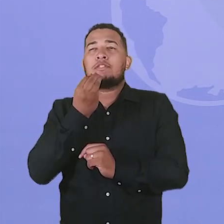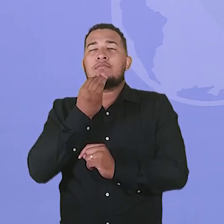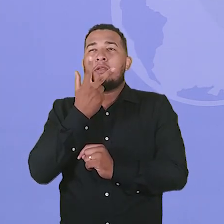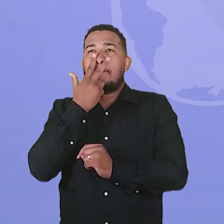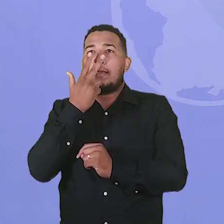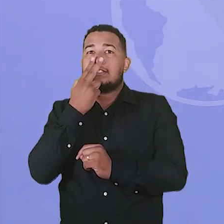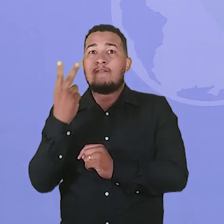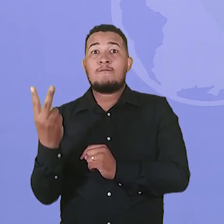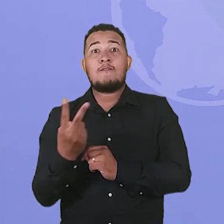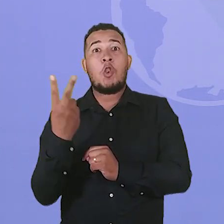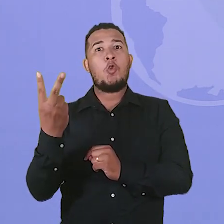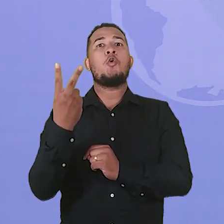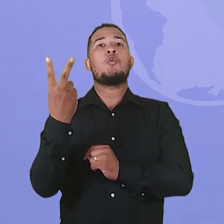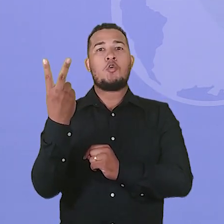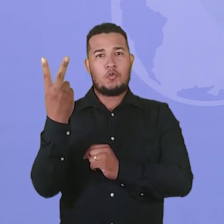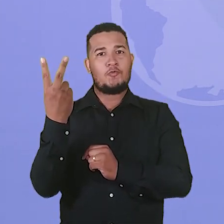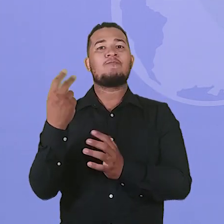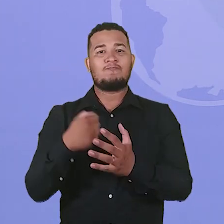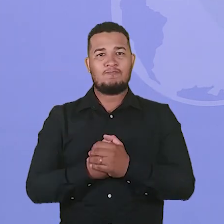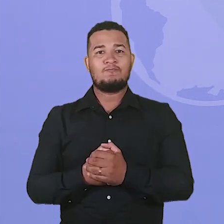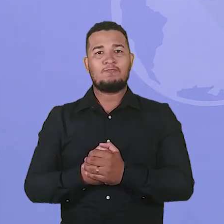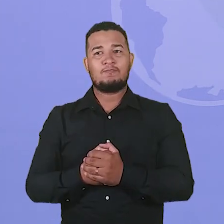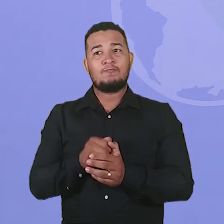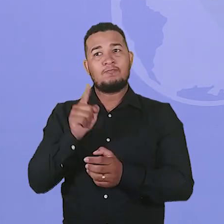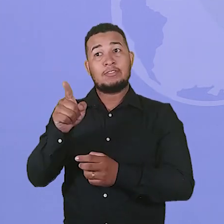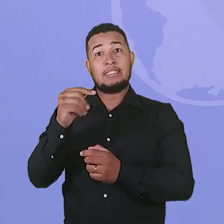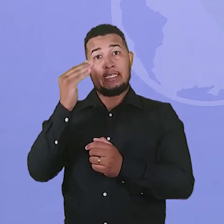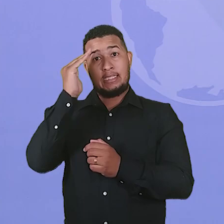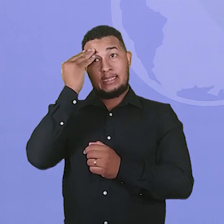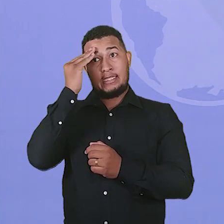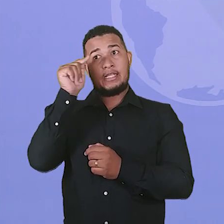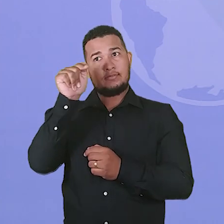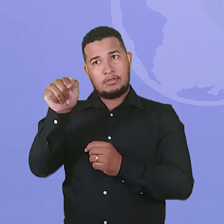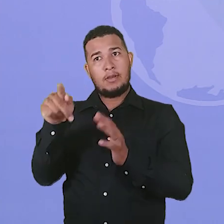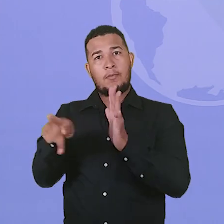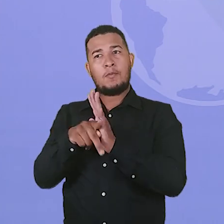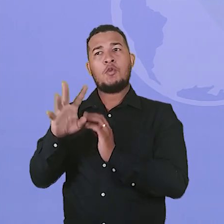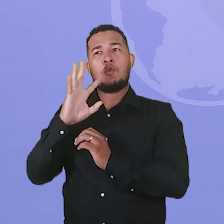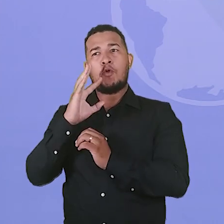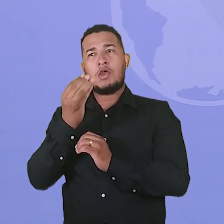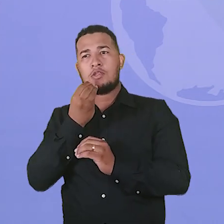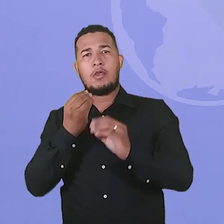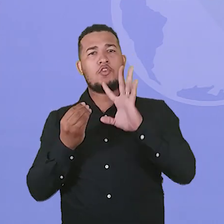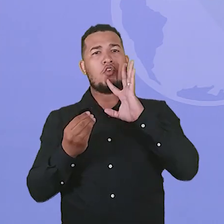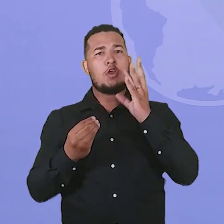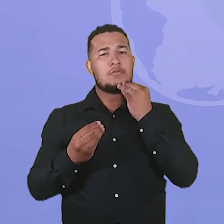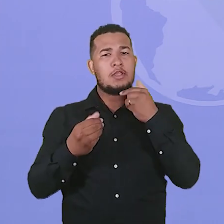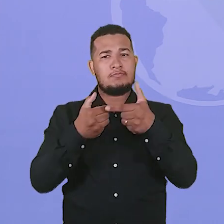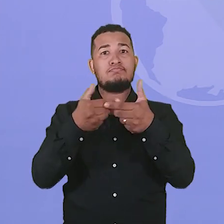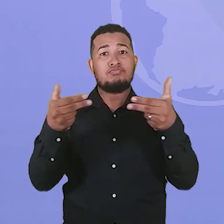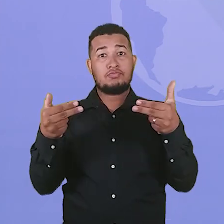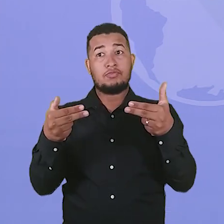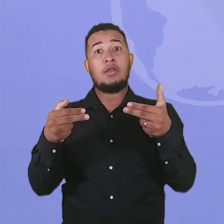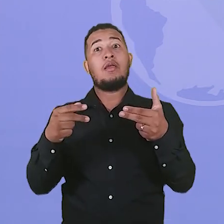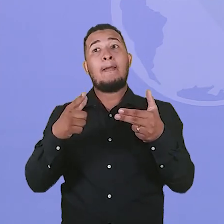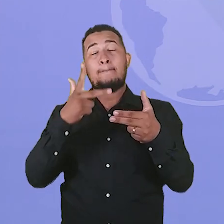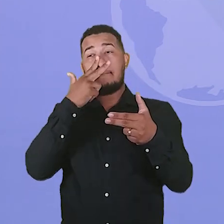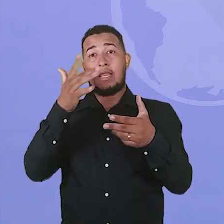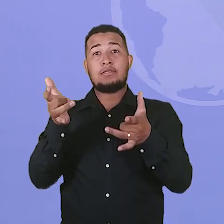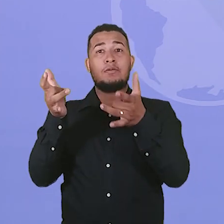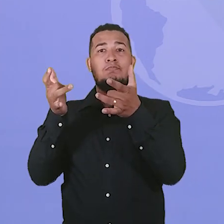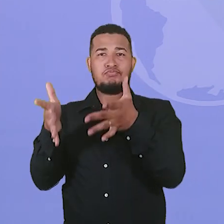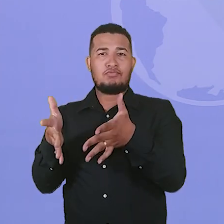conhecimento com mais valor do que outros. Esse tipo de entendimento entre os conhecimentos hoje já